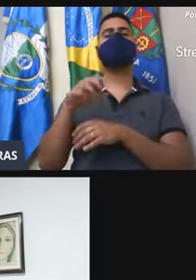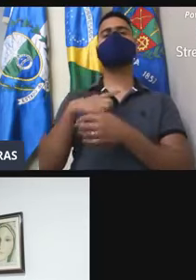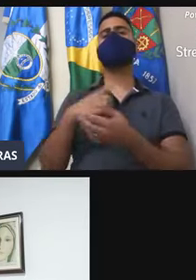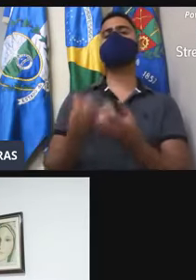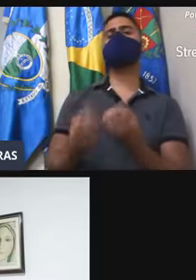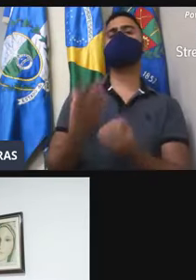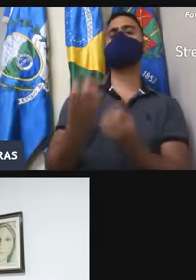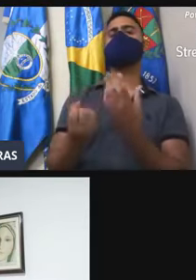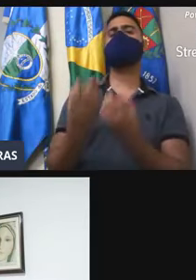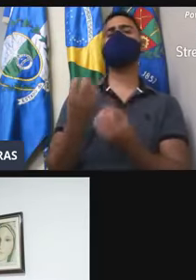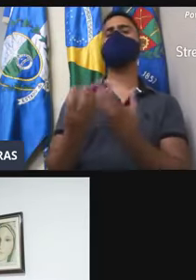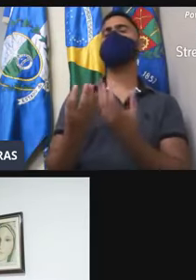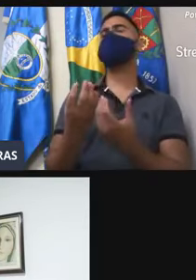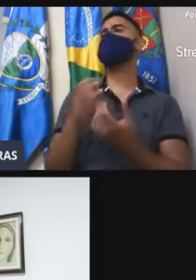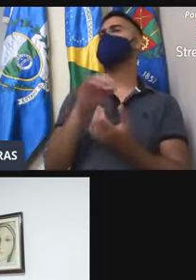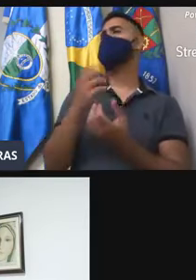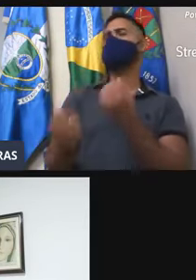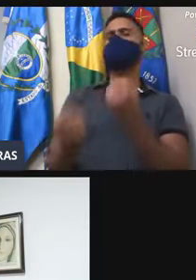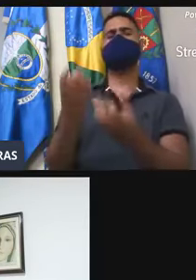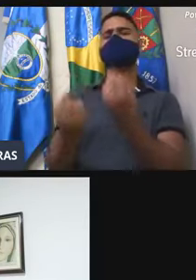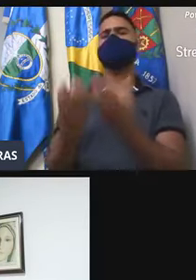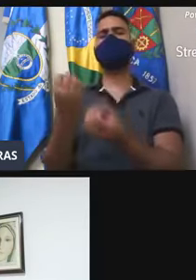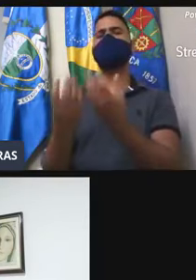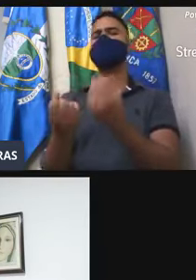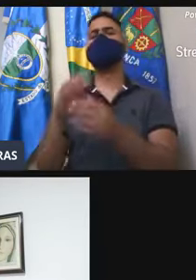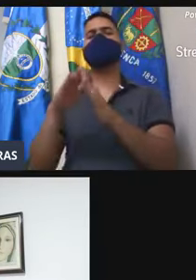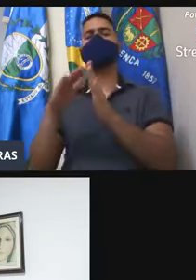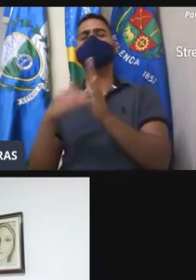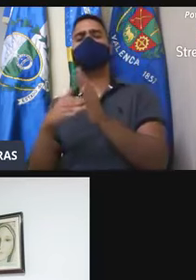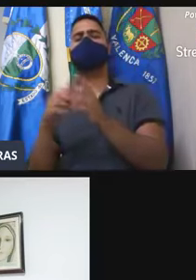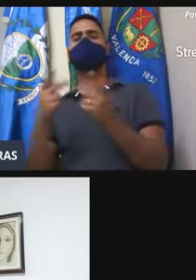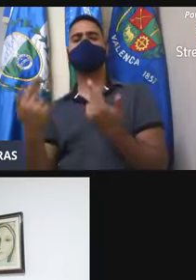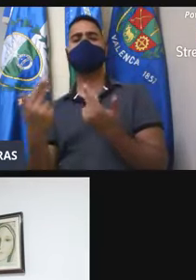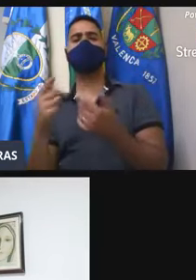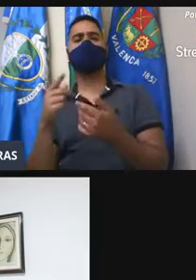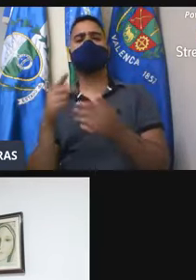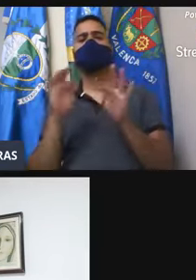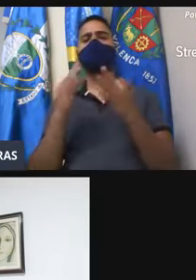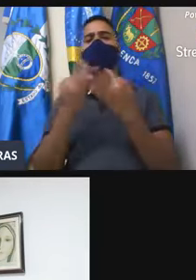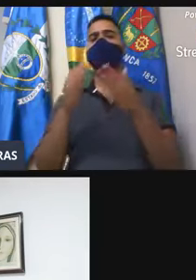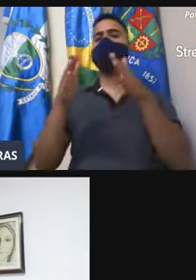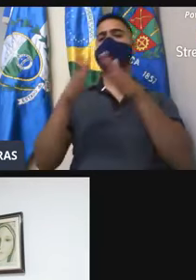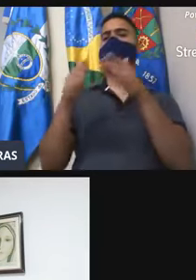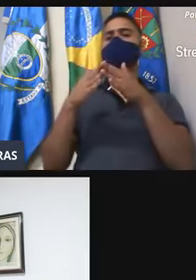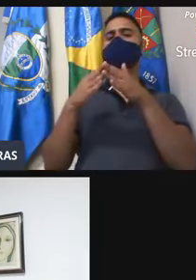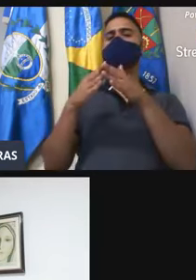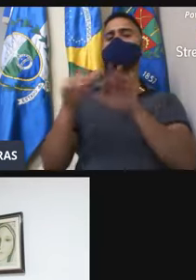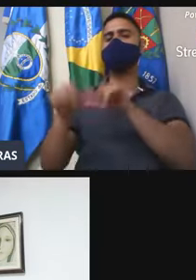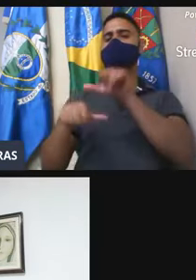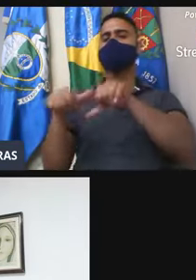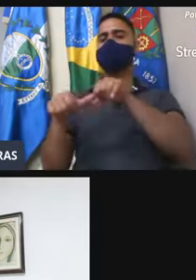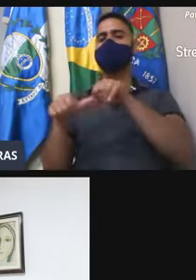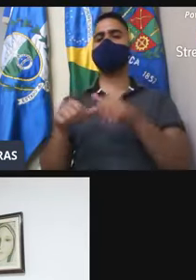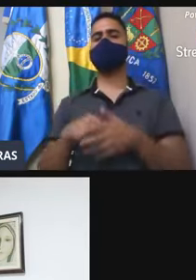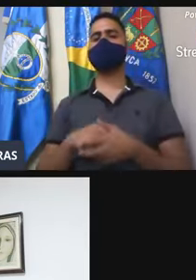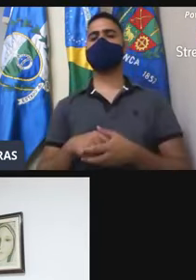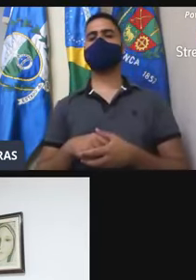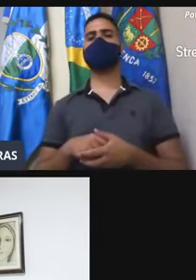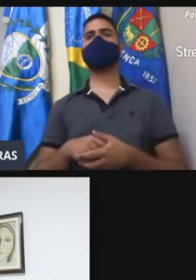Quanto uma casa pega fogo, queima tudo, igual a família mesmo pedindo ajuda. Eu quero saber se a assistência social,